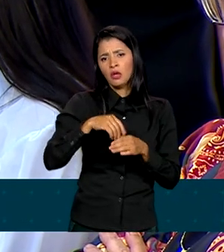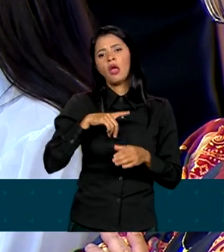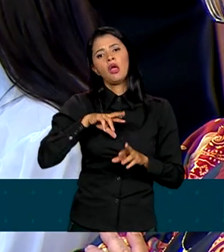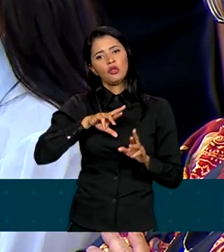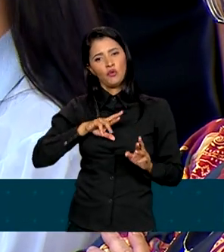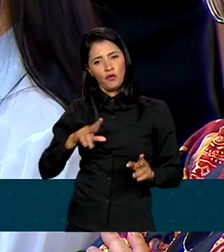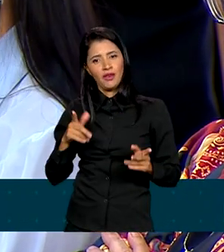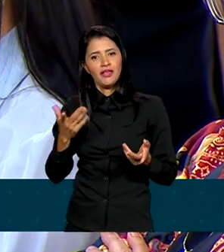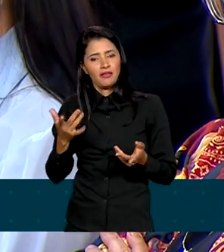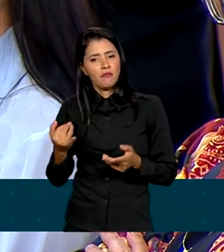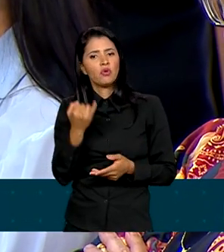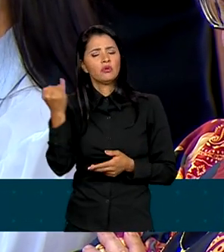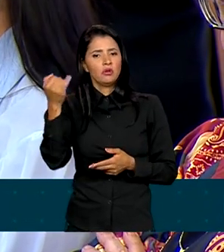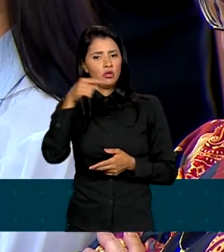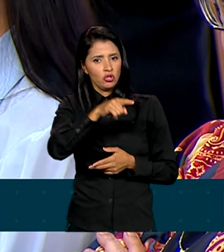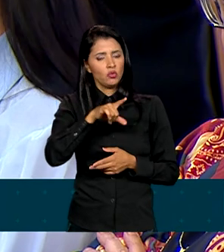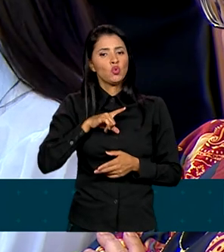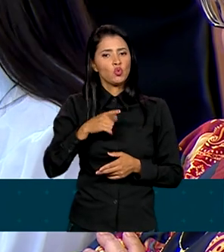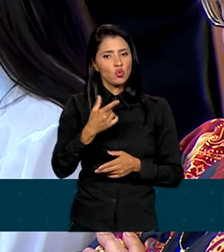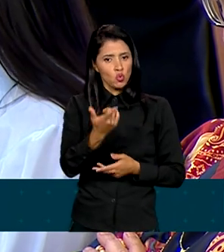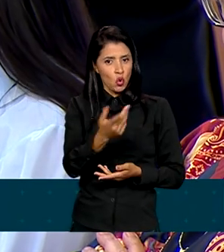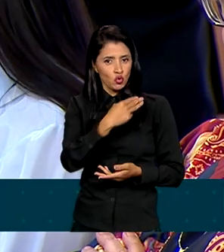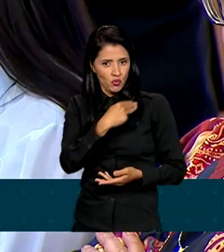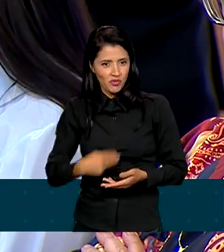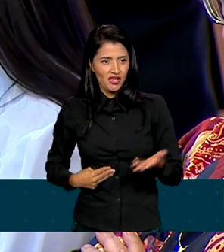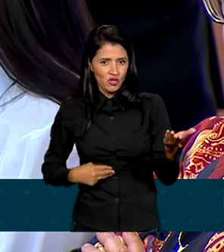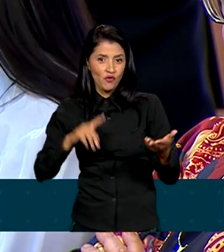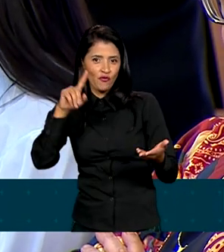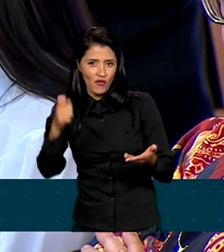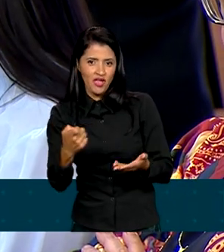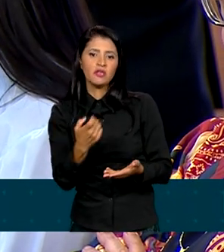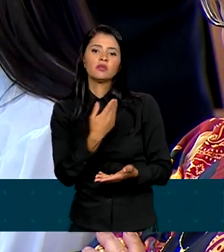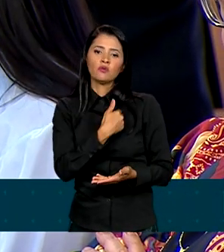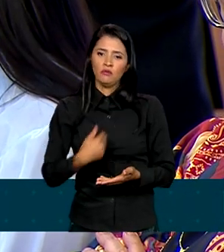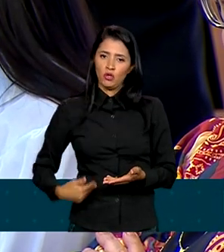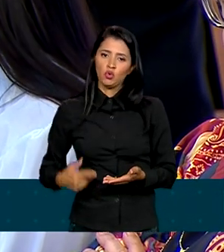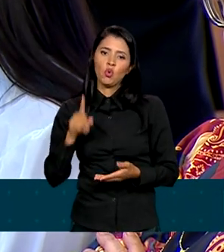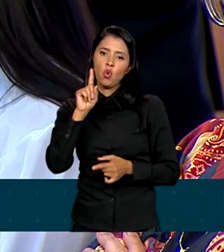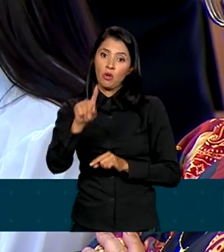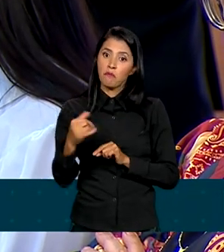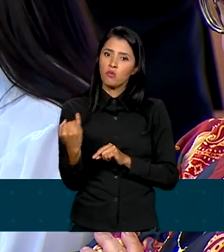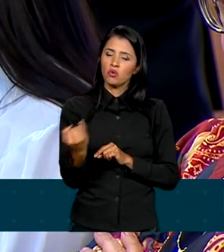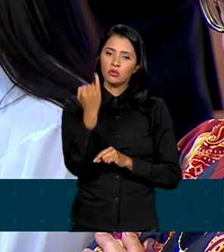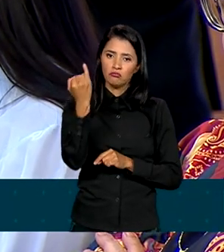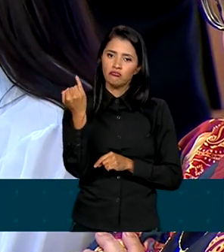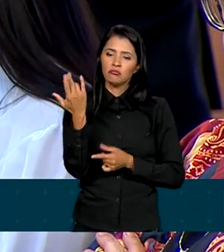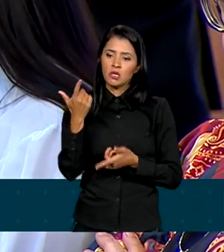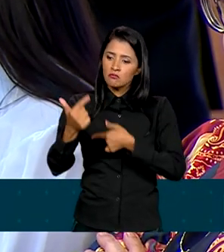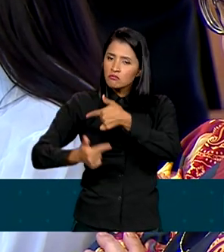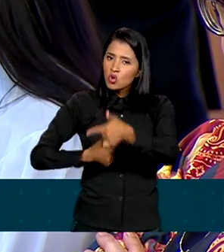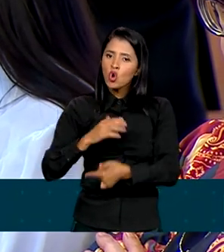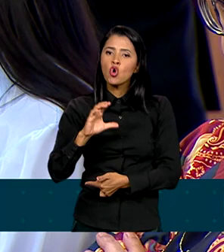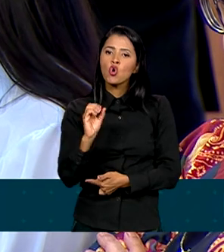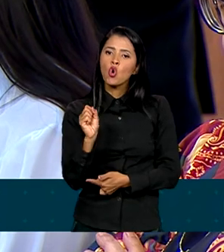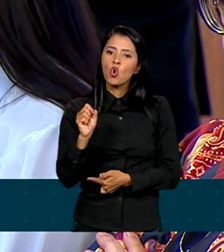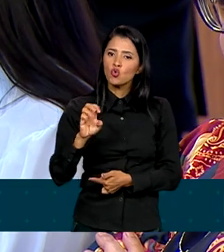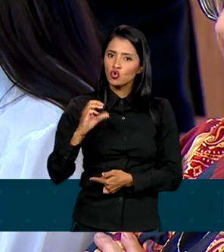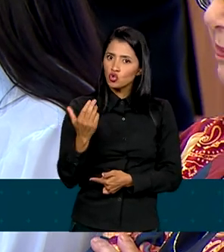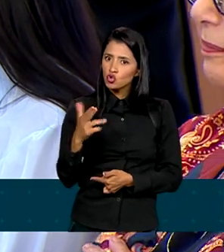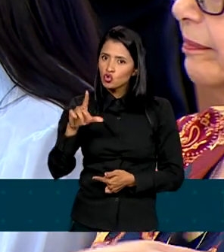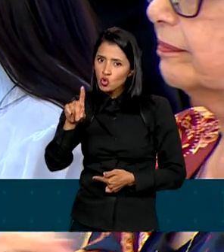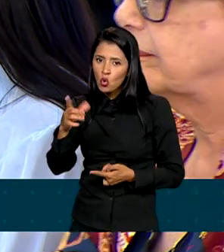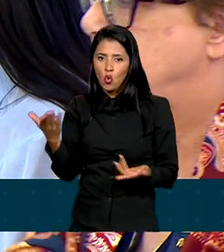ex-governador e hoje ministro, deixou um momento muito importante, que foi trabalhar com os consórcios. E nós estamos dando hoje frutos